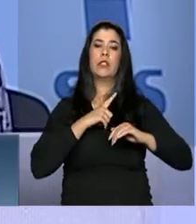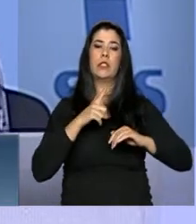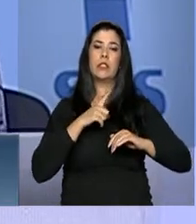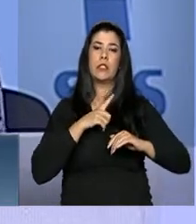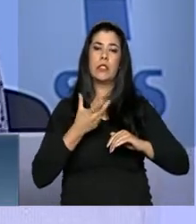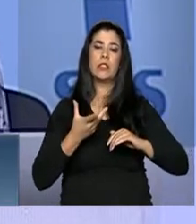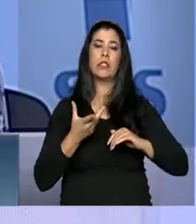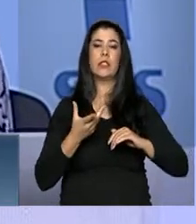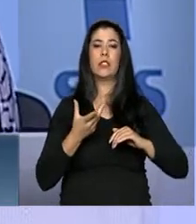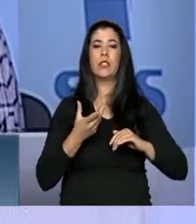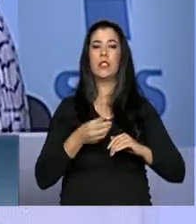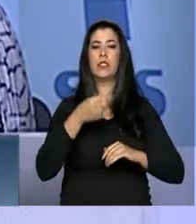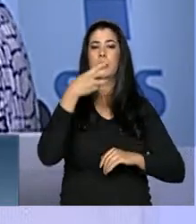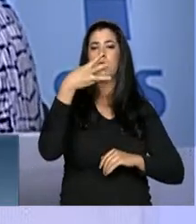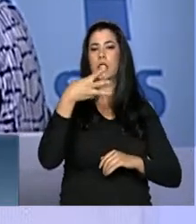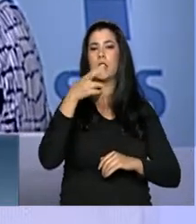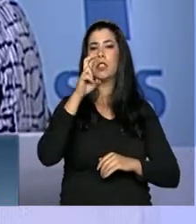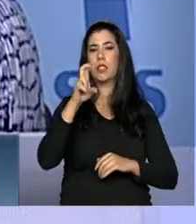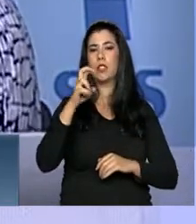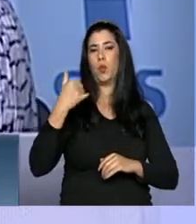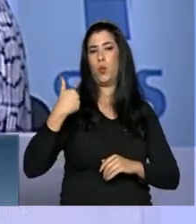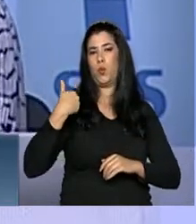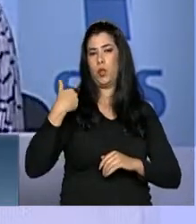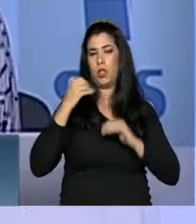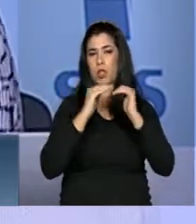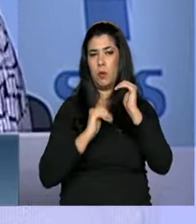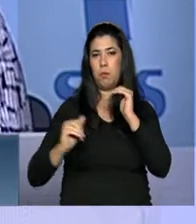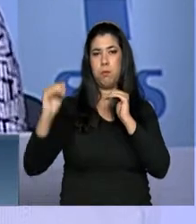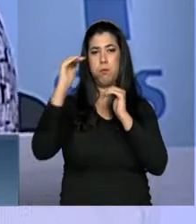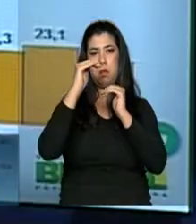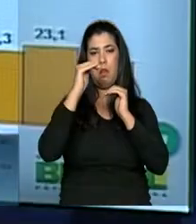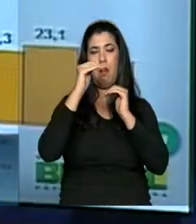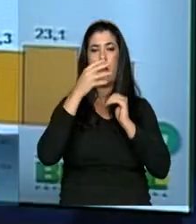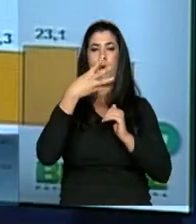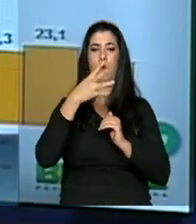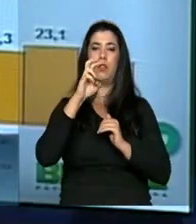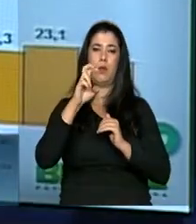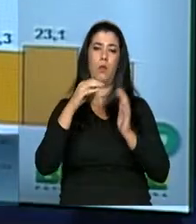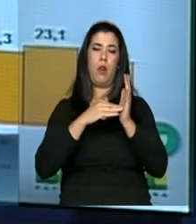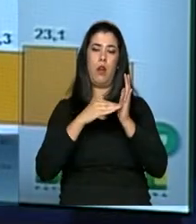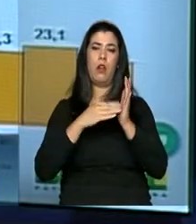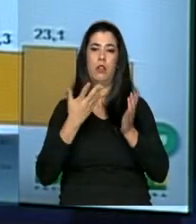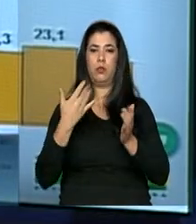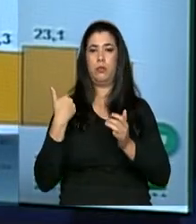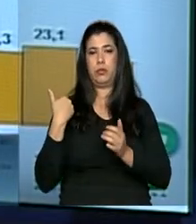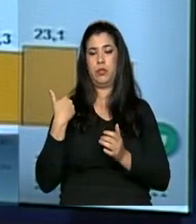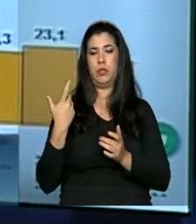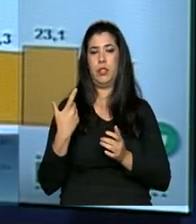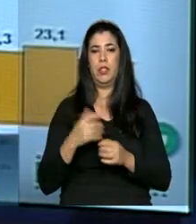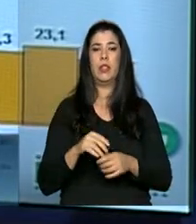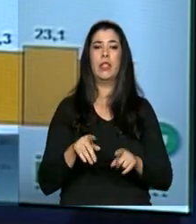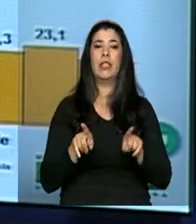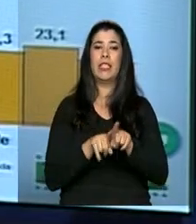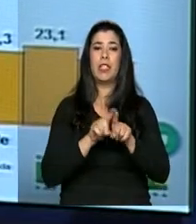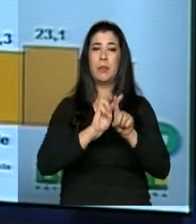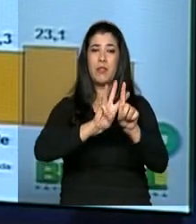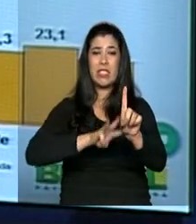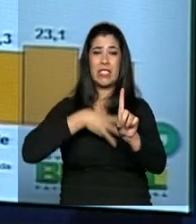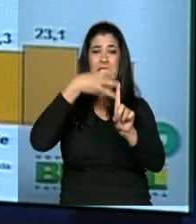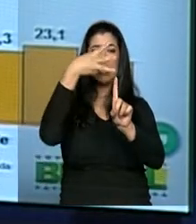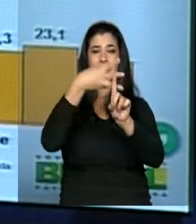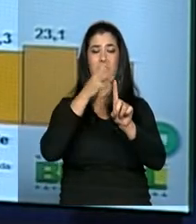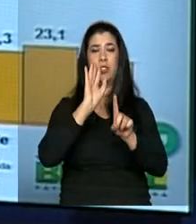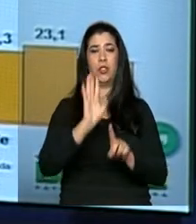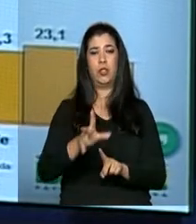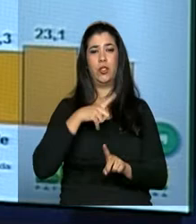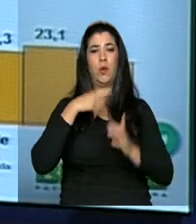aos 35 anos, 35 a 44 anos, e triplica em relação